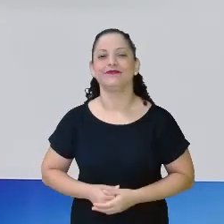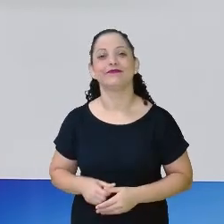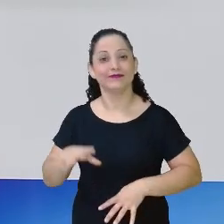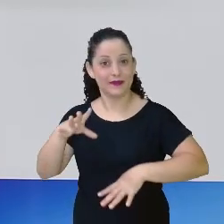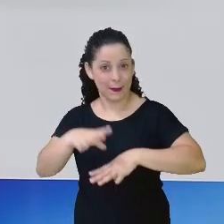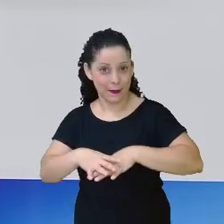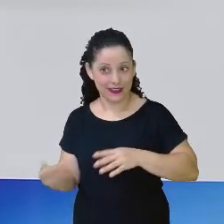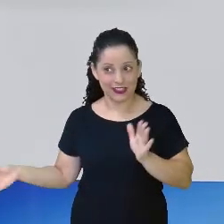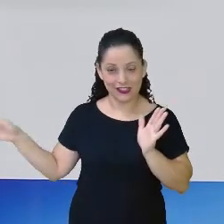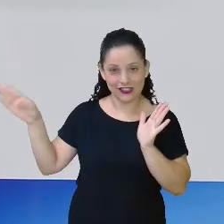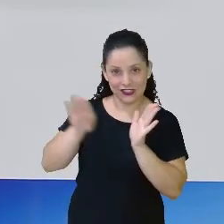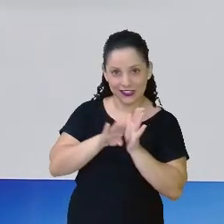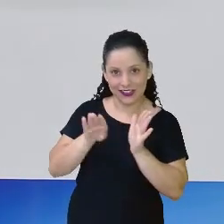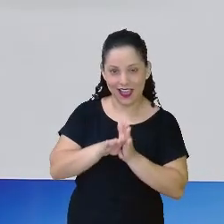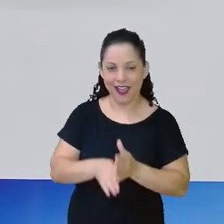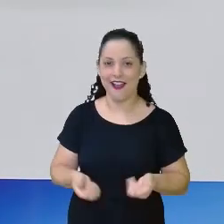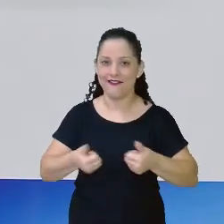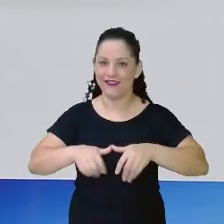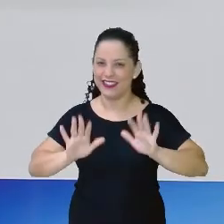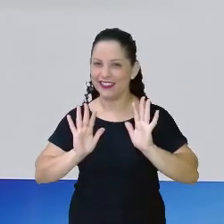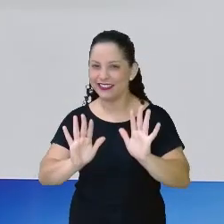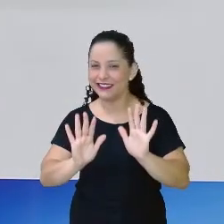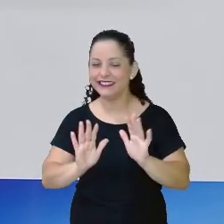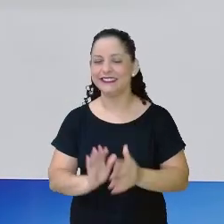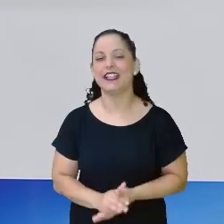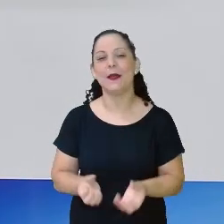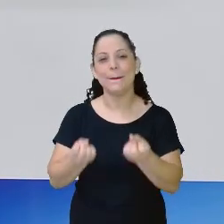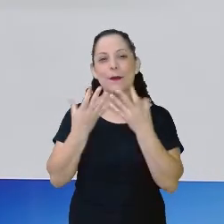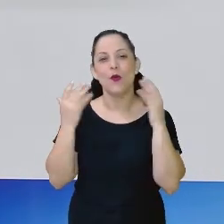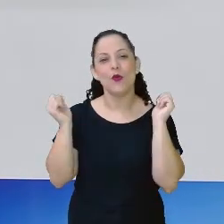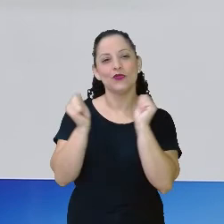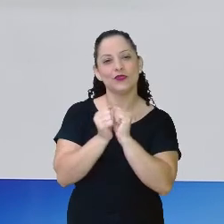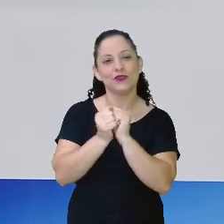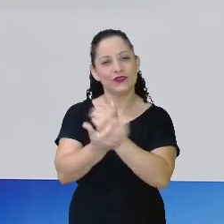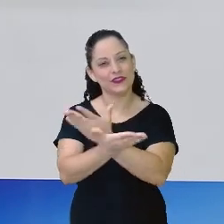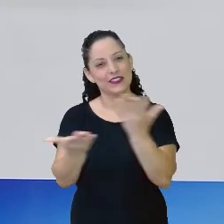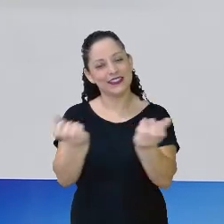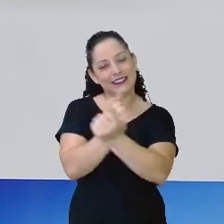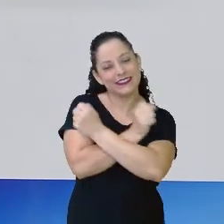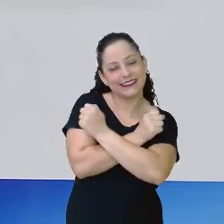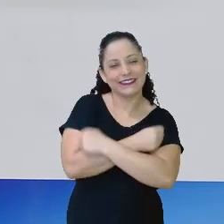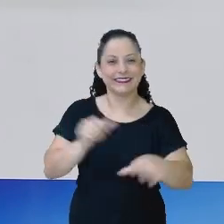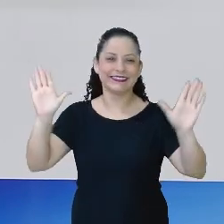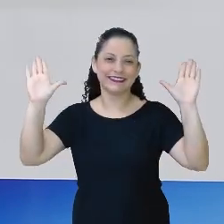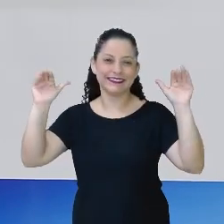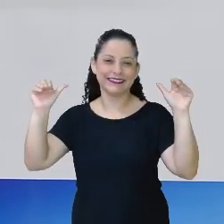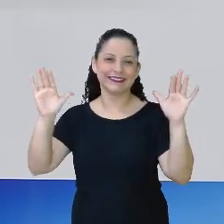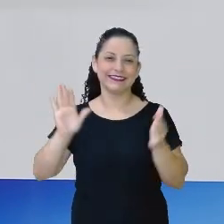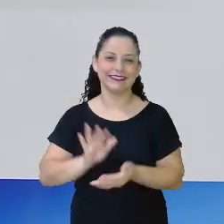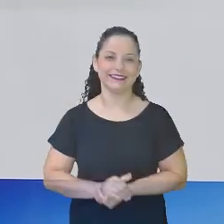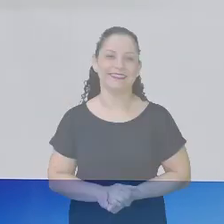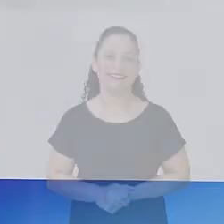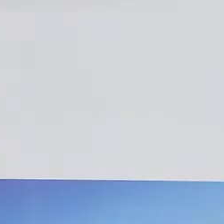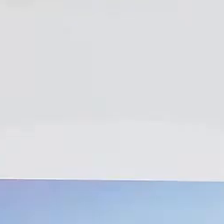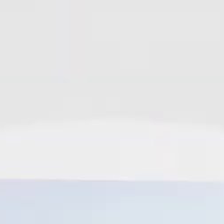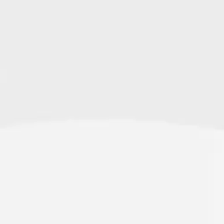matemática chegando por aí, não sai daí, tá? Bom demais estar com vocês. Abraço forte. Tchau, tchau. Até a próxima.